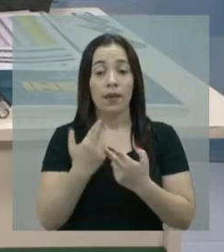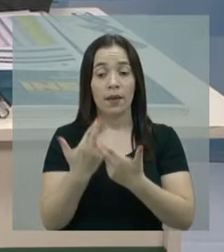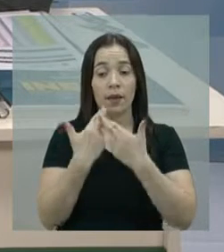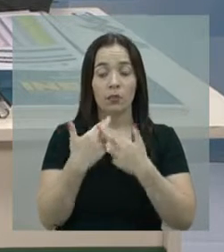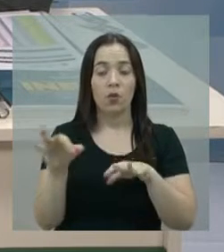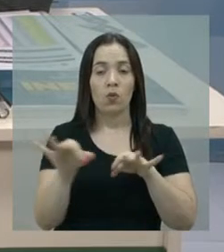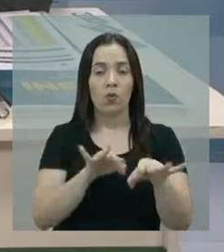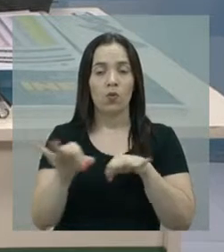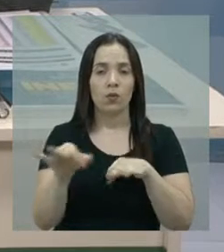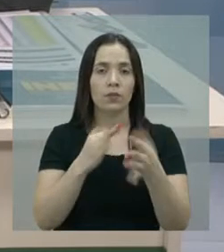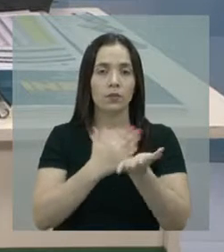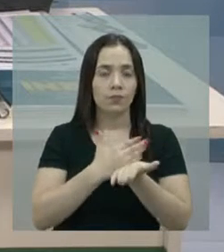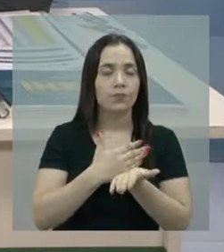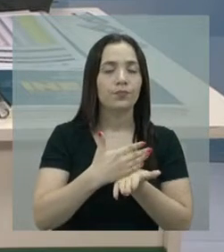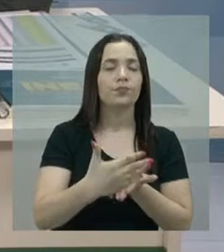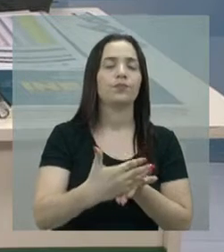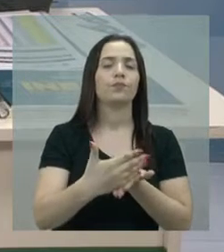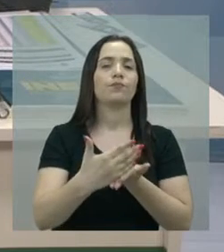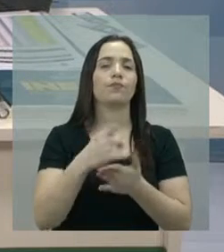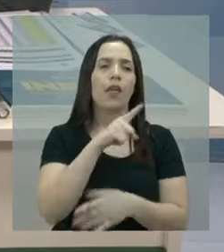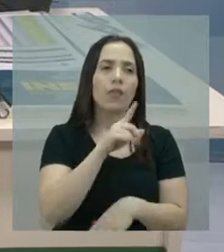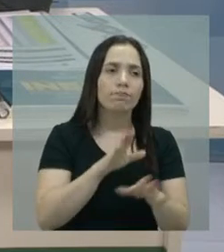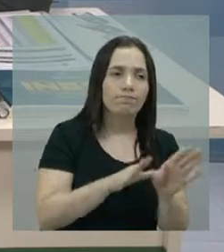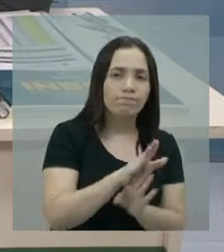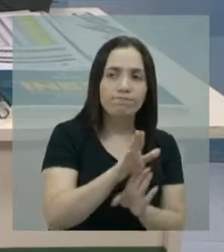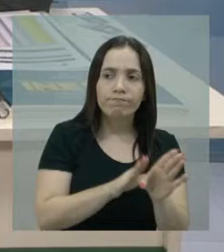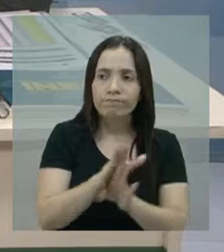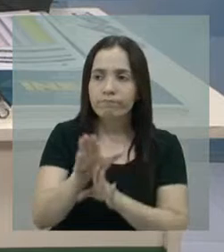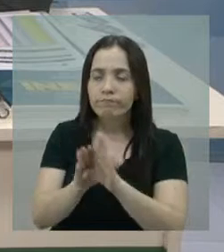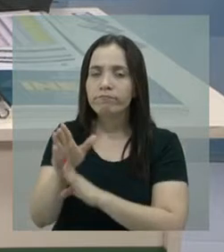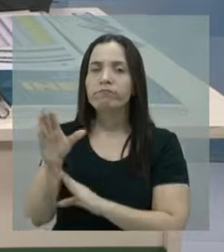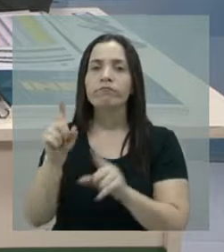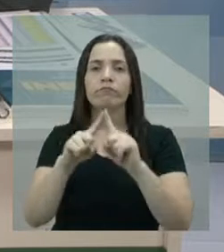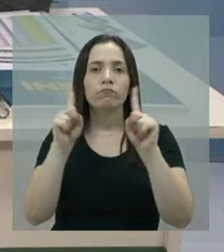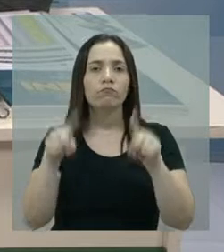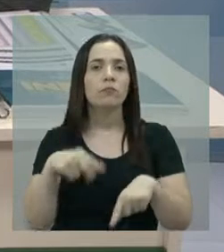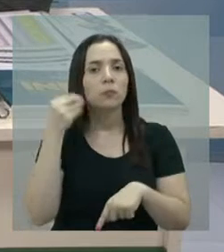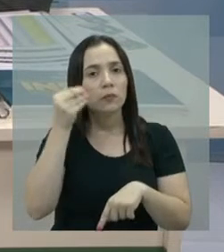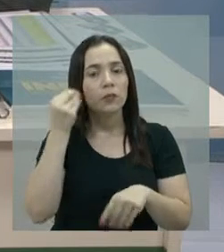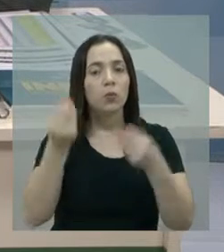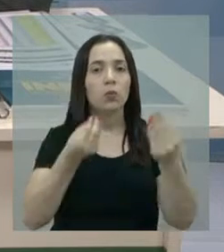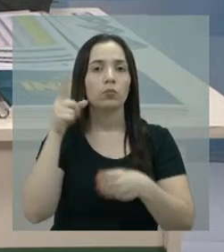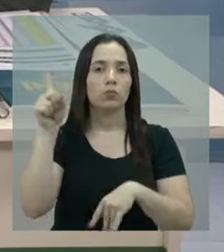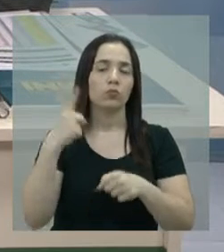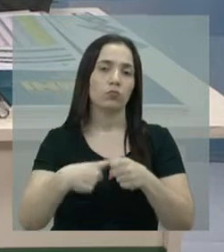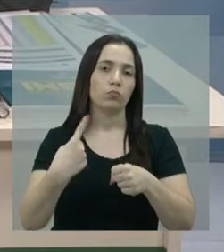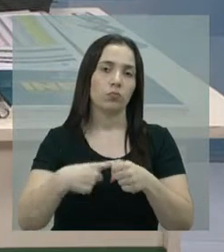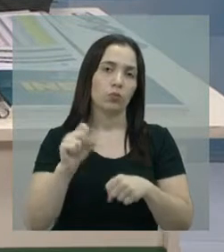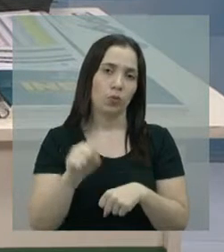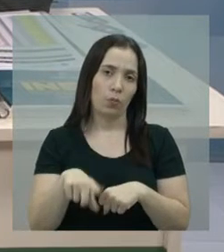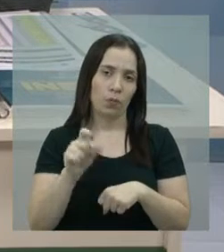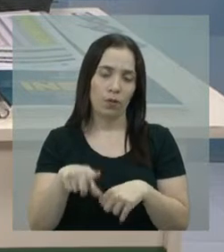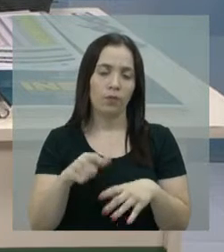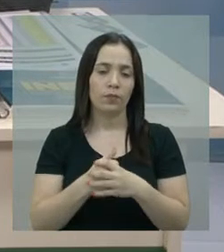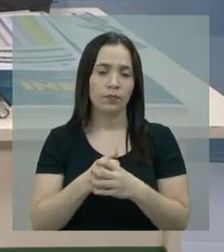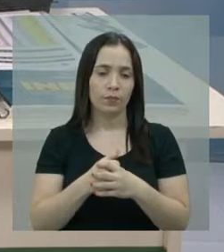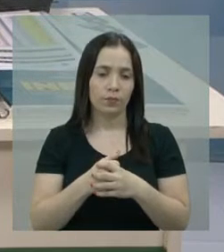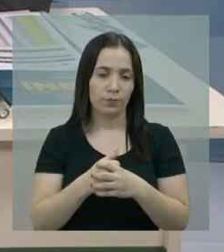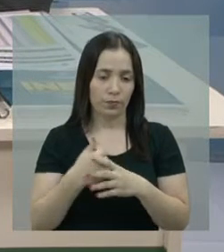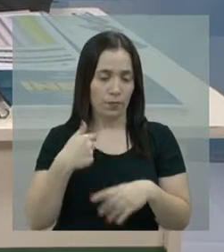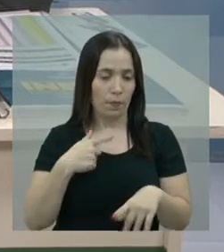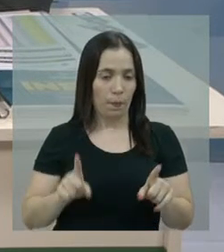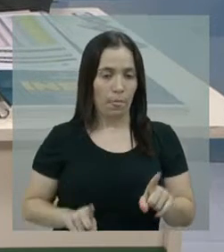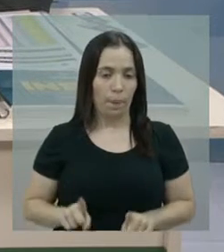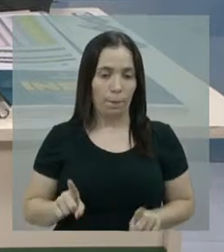organização inicial, pelo assessoramento inicial da experiência de Sobral. A minha prima e